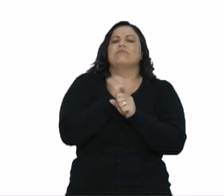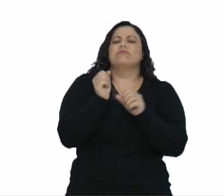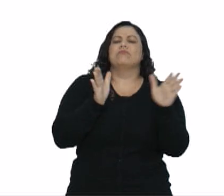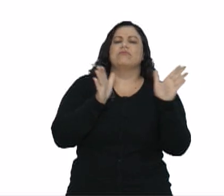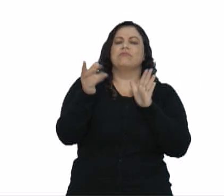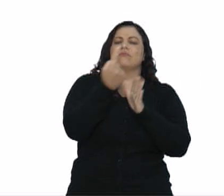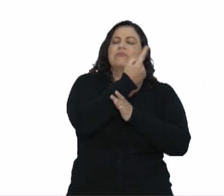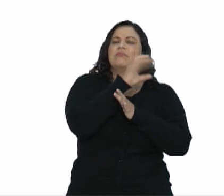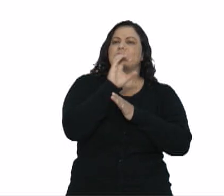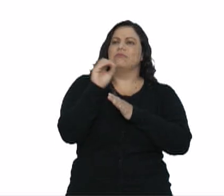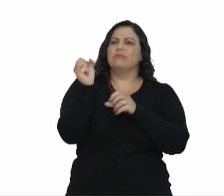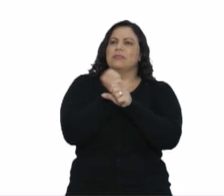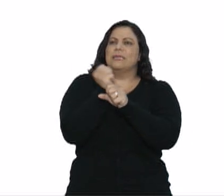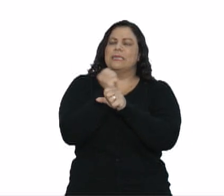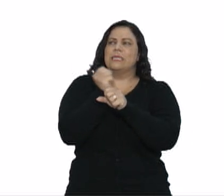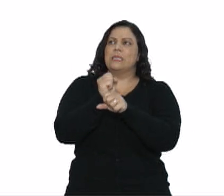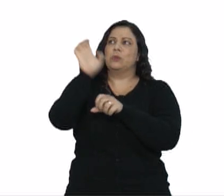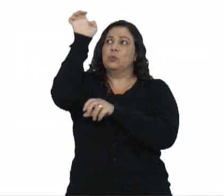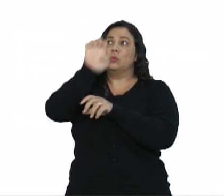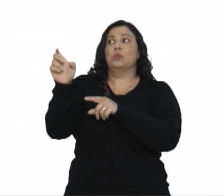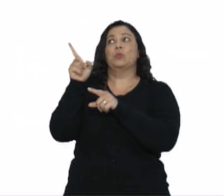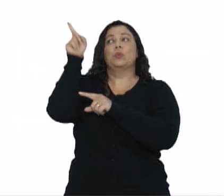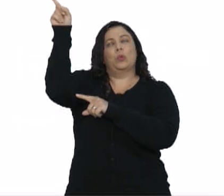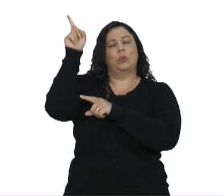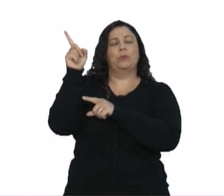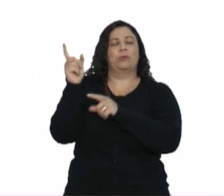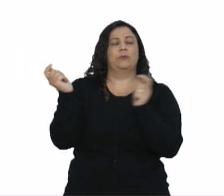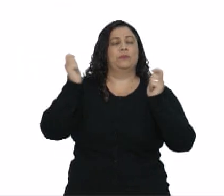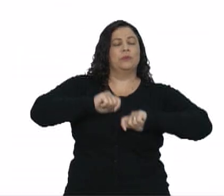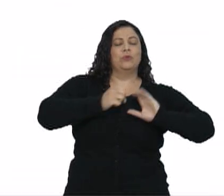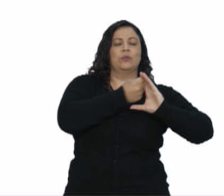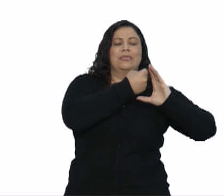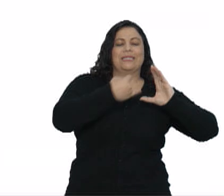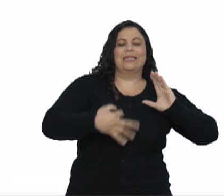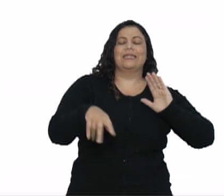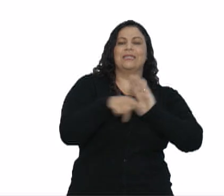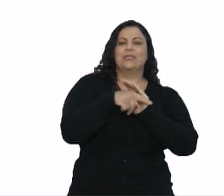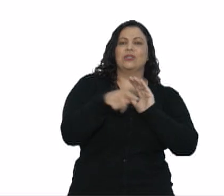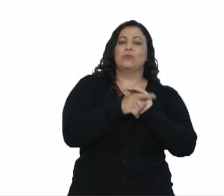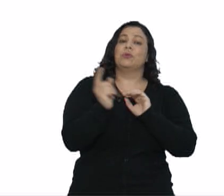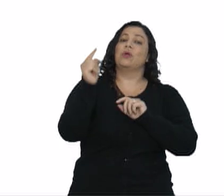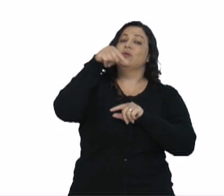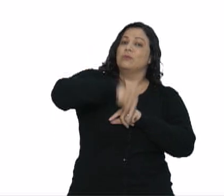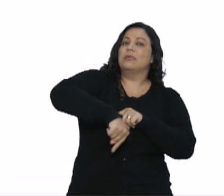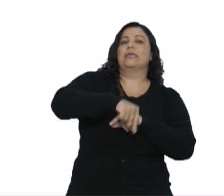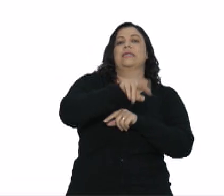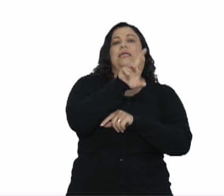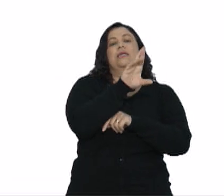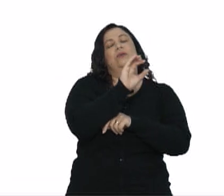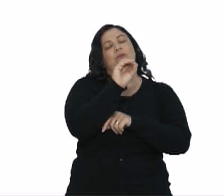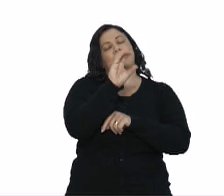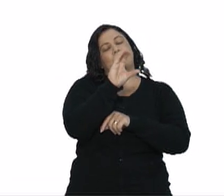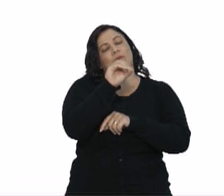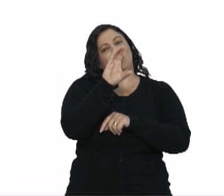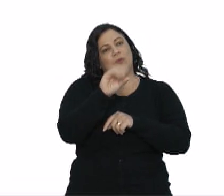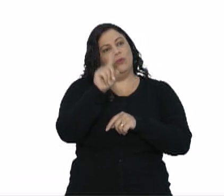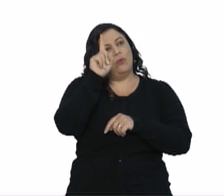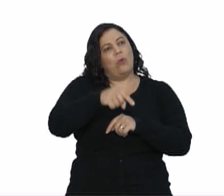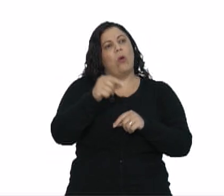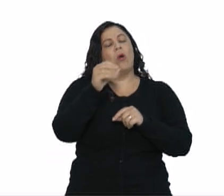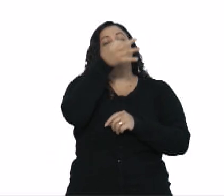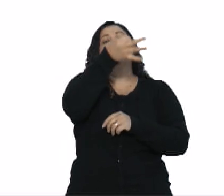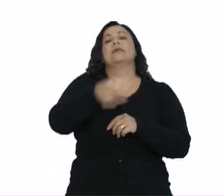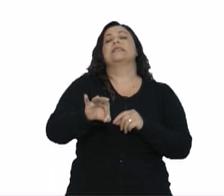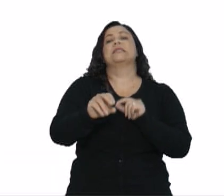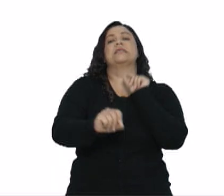europeu, e suas características mesclaram-se ao do rococó. Sobre a vertente mineira, é correto